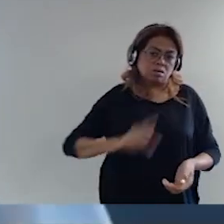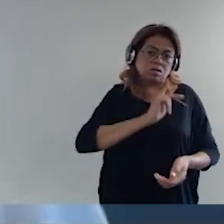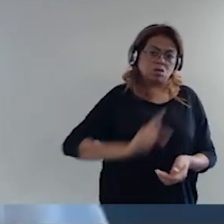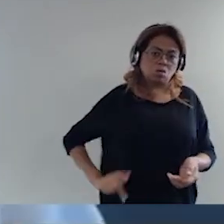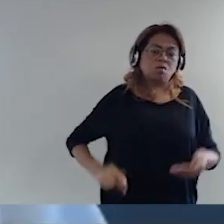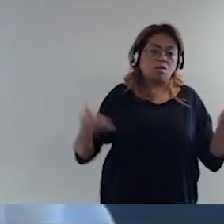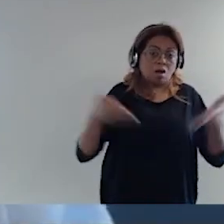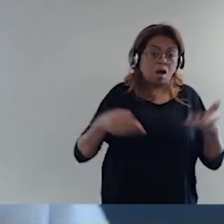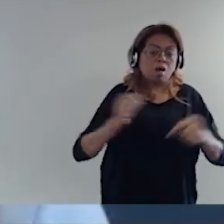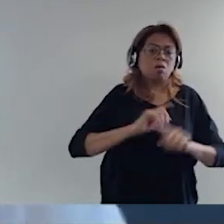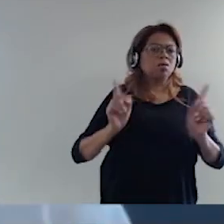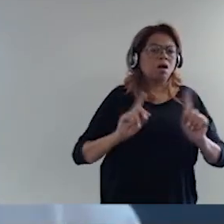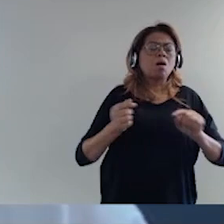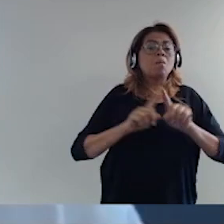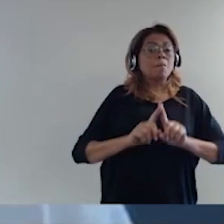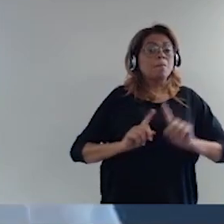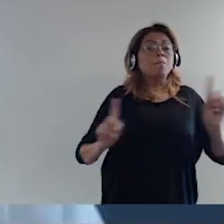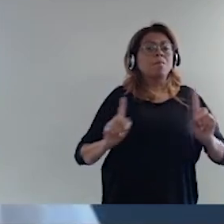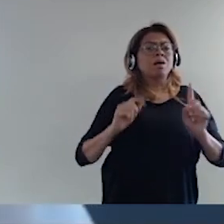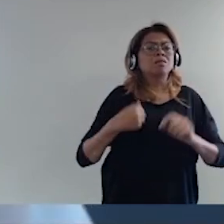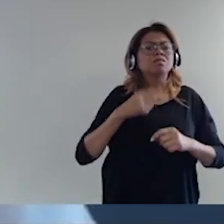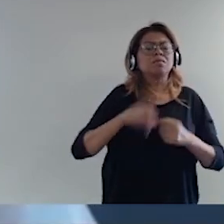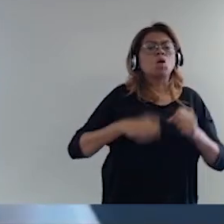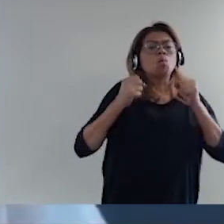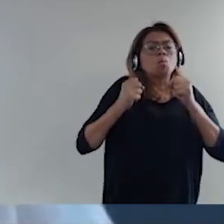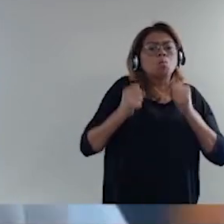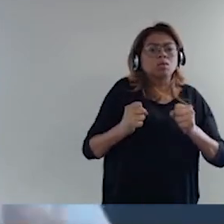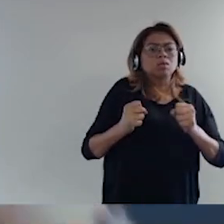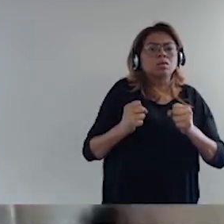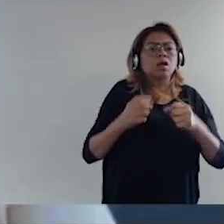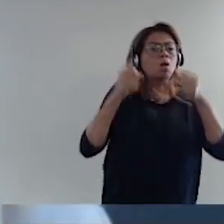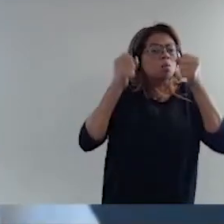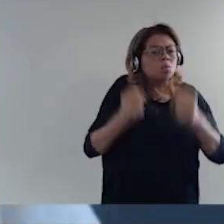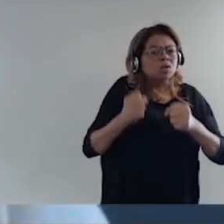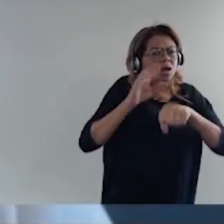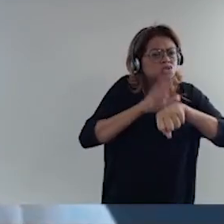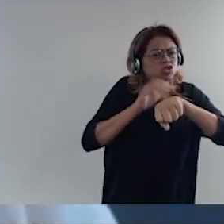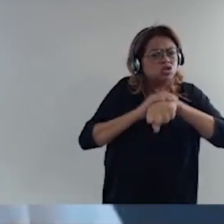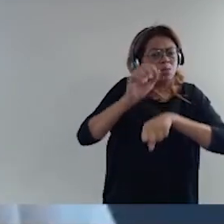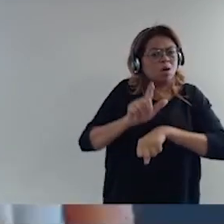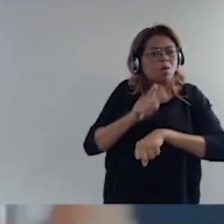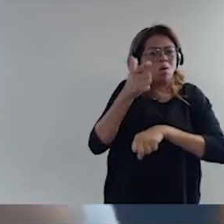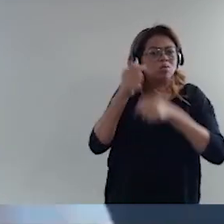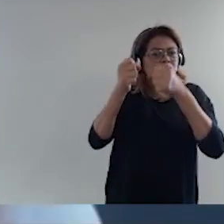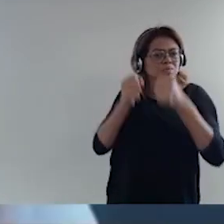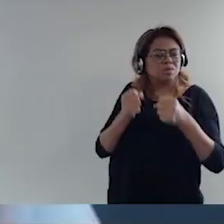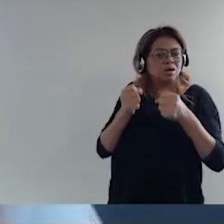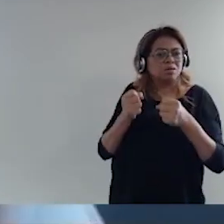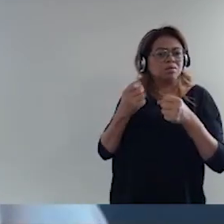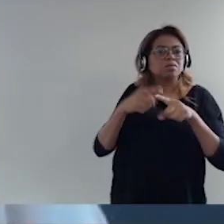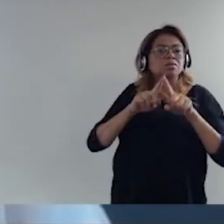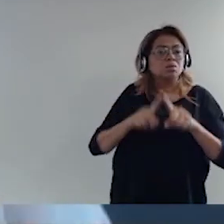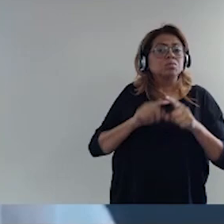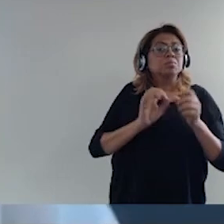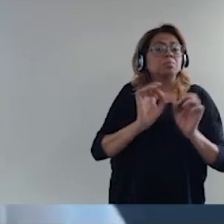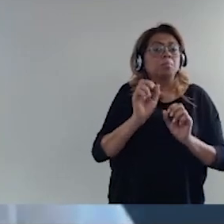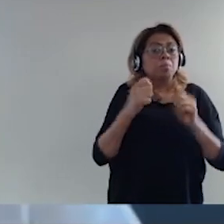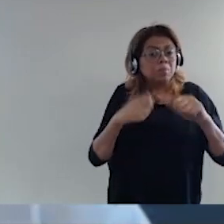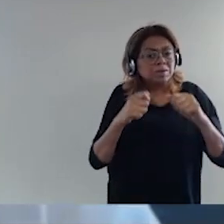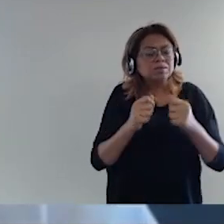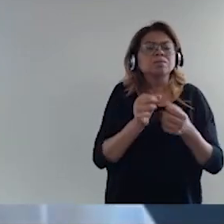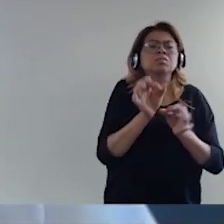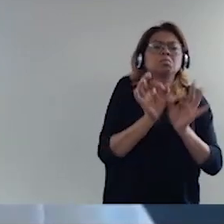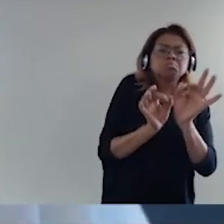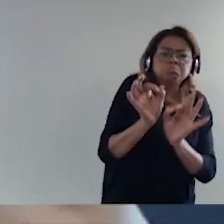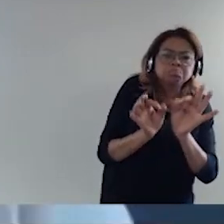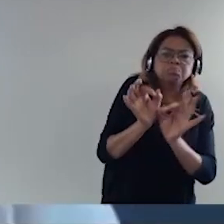Nós estamos falando de poder. O poder tende a se acumular. O poder chama poder. Se não são criados mecanismos